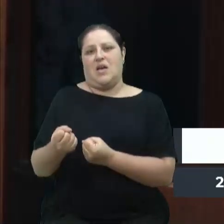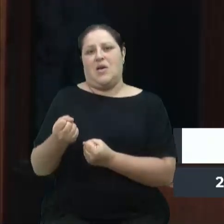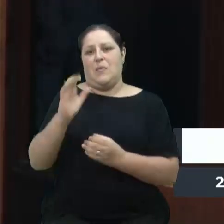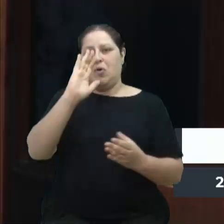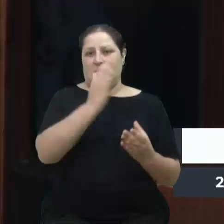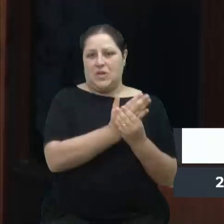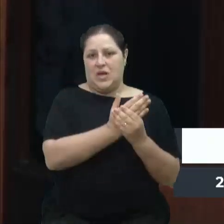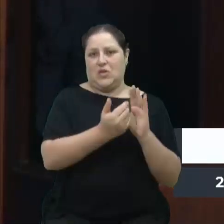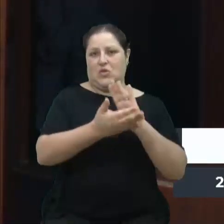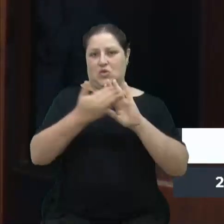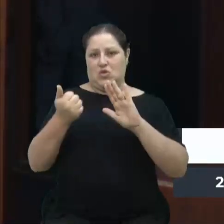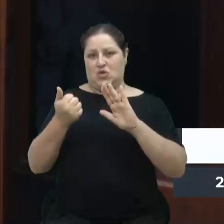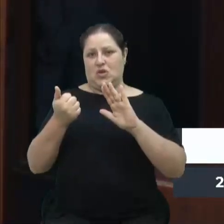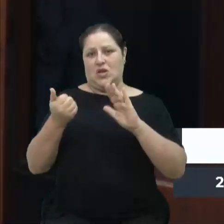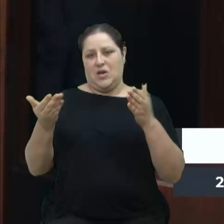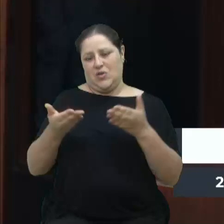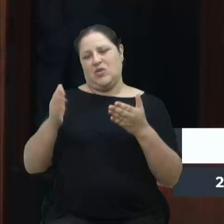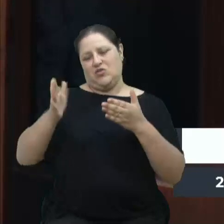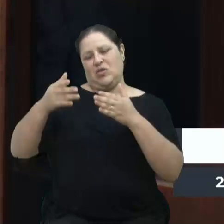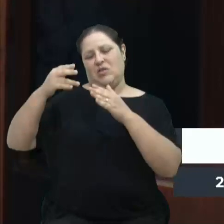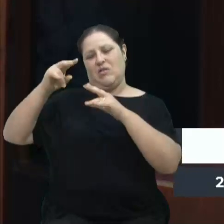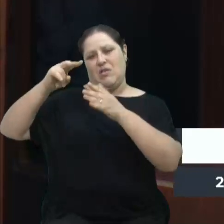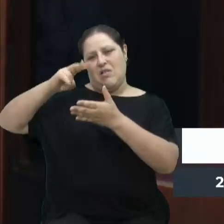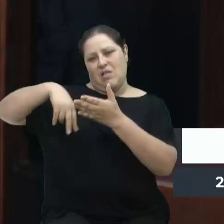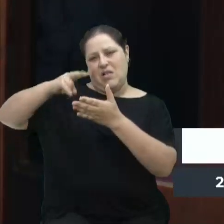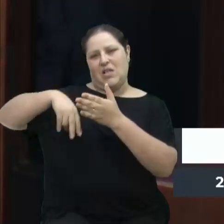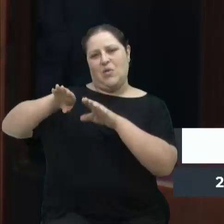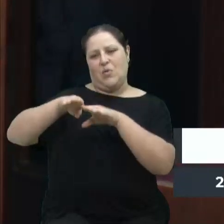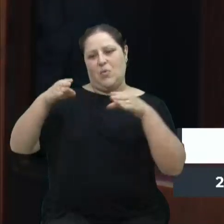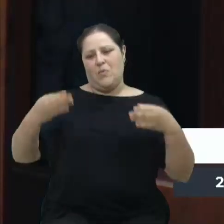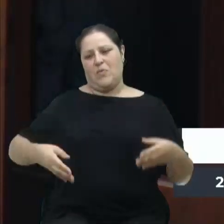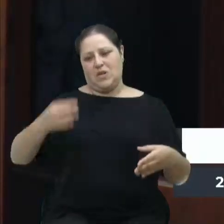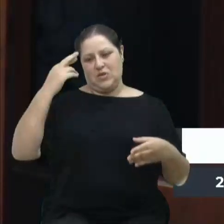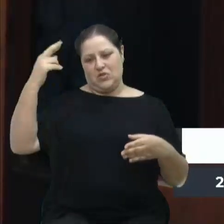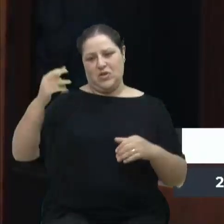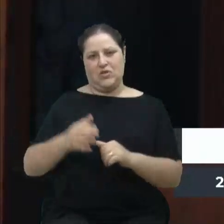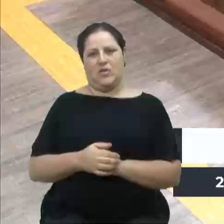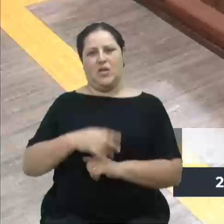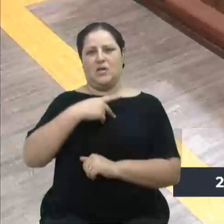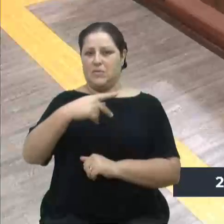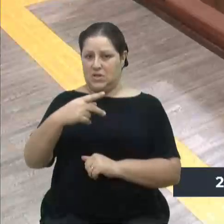processo de cassação, ora relatado aqui pela mesa diretora. Era isso, presidente. Muito obrigado.